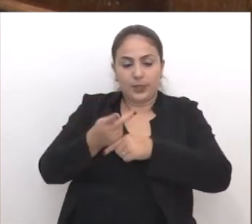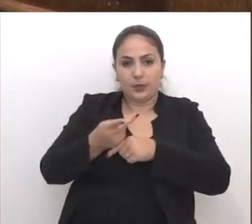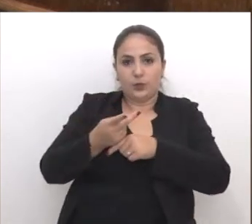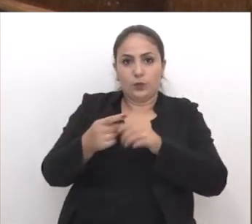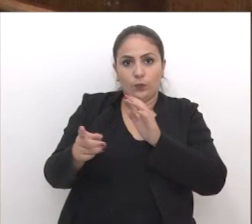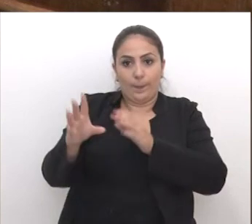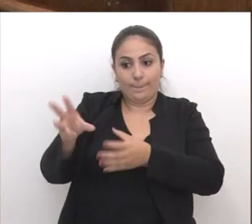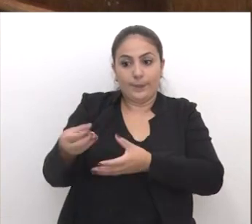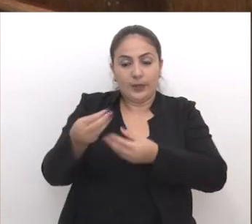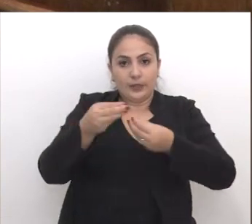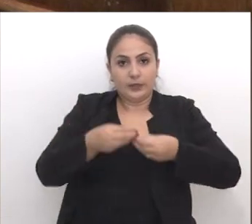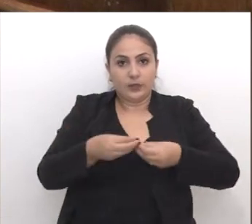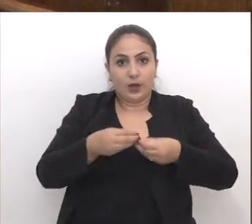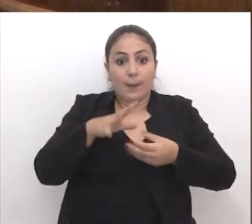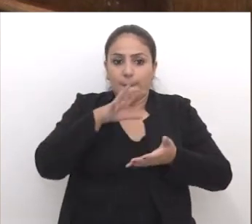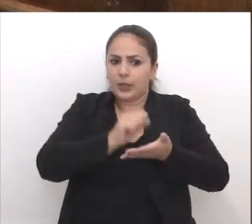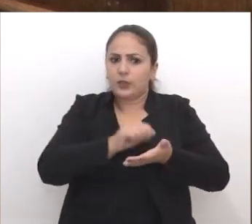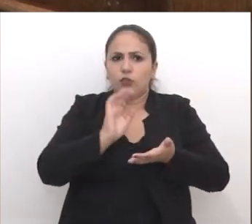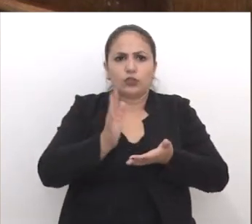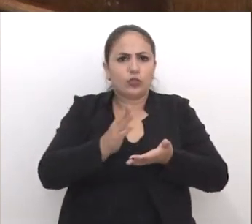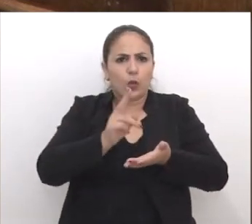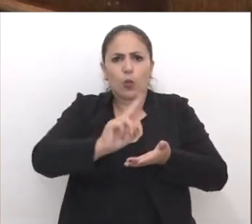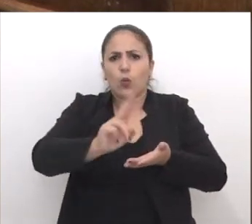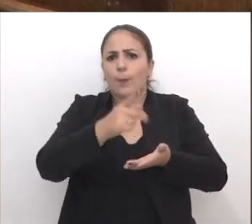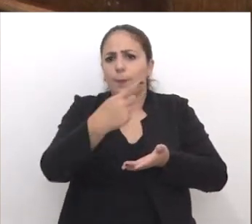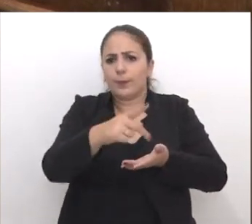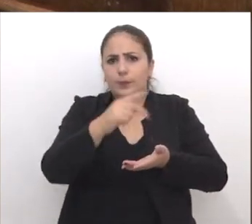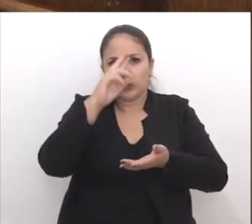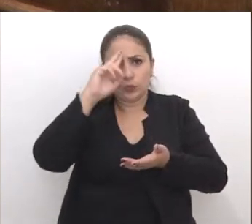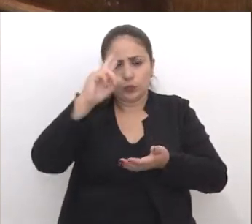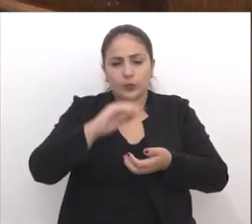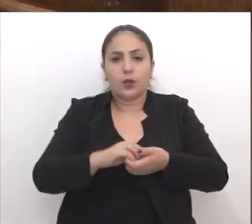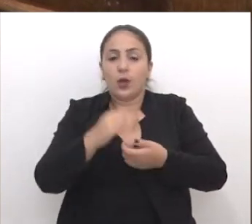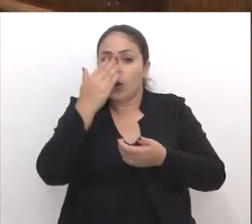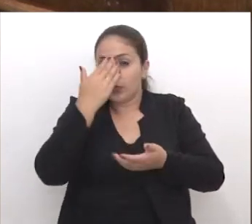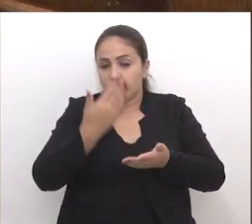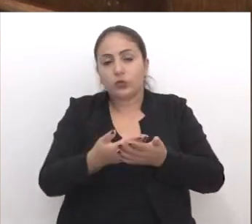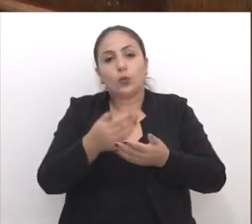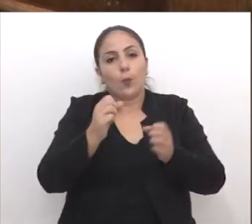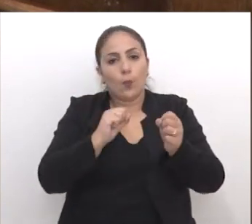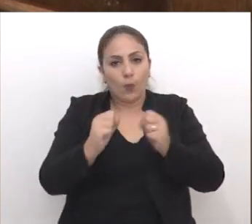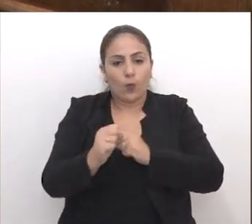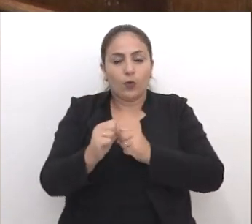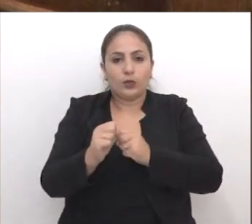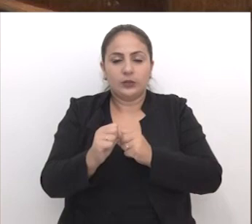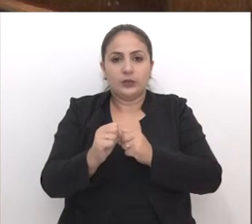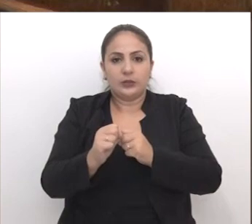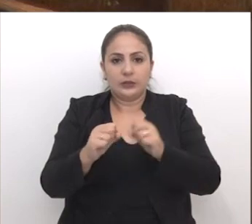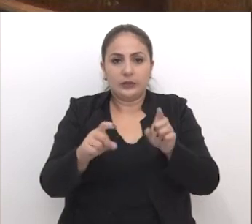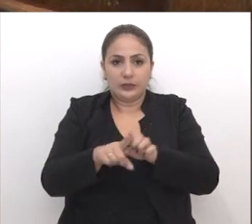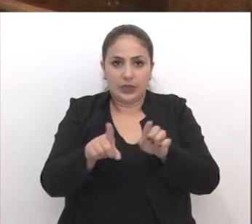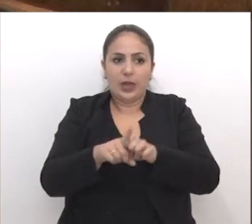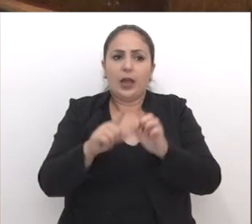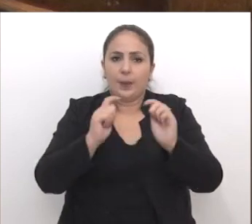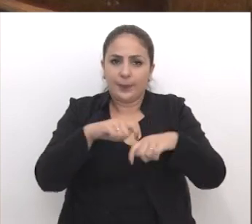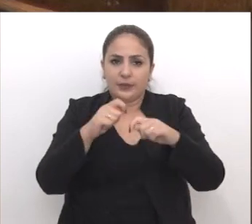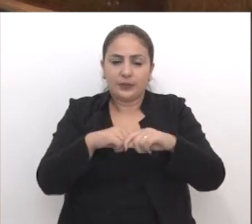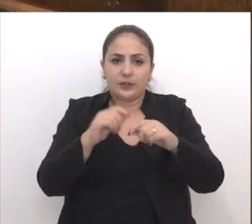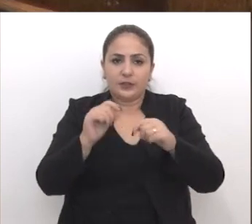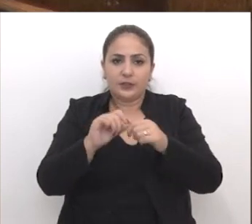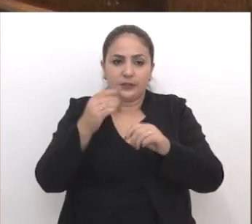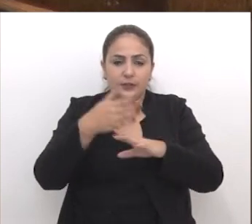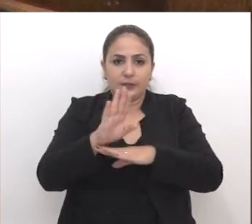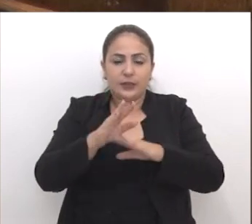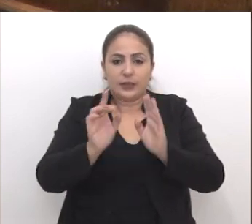prenotação, porém a matrícula já vai para o nome dele. Acredito que tenha viabilidade de passar essa